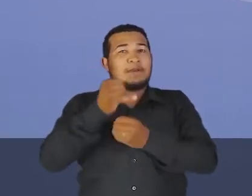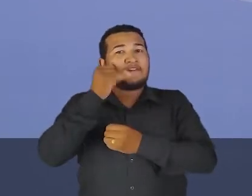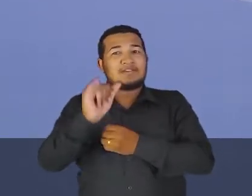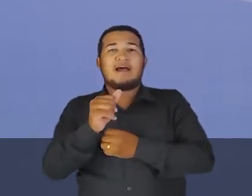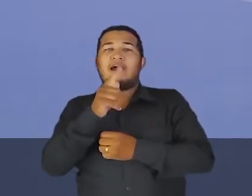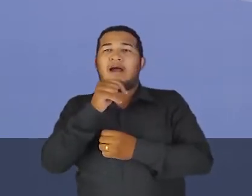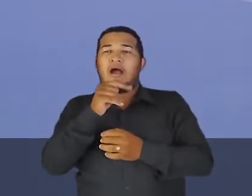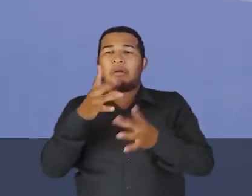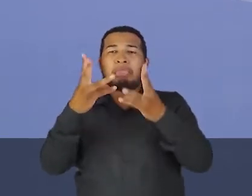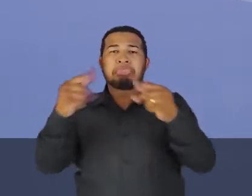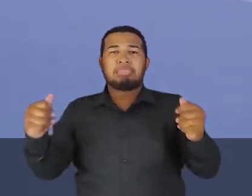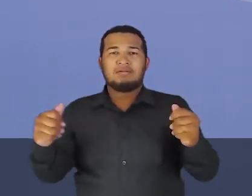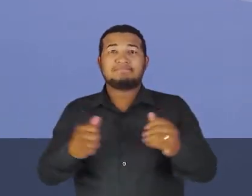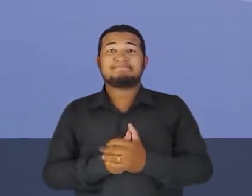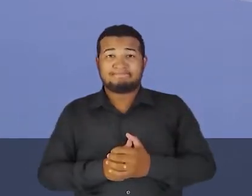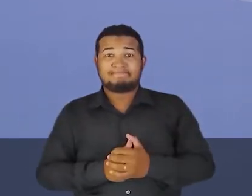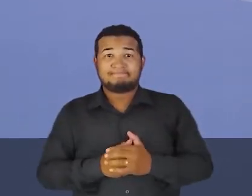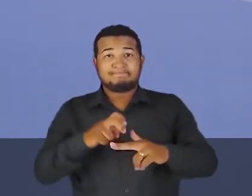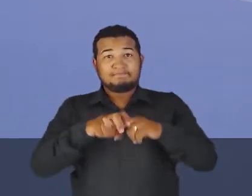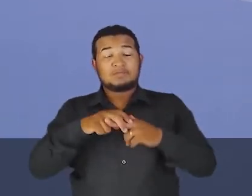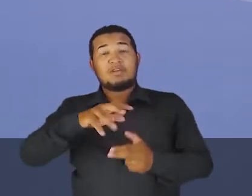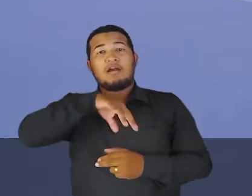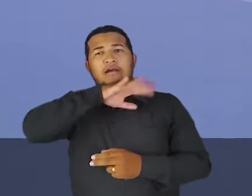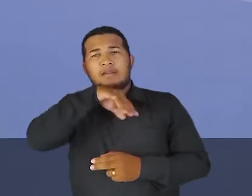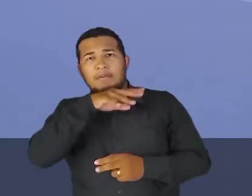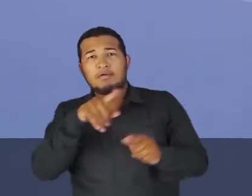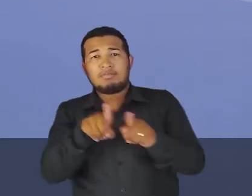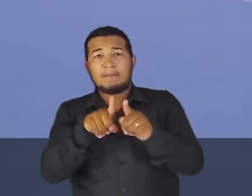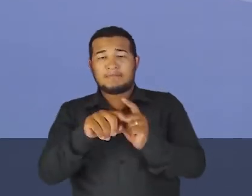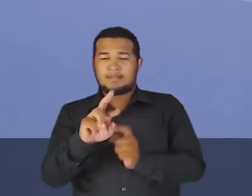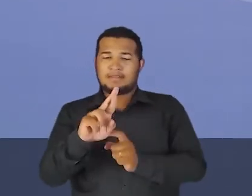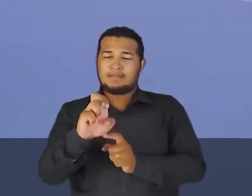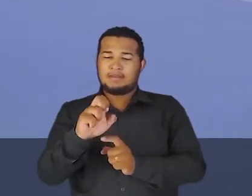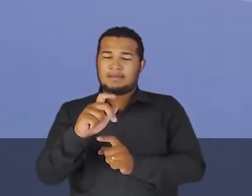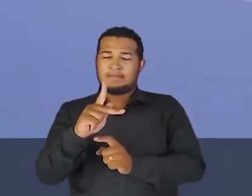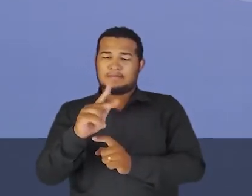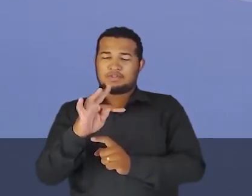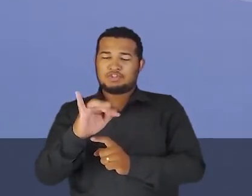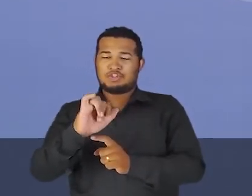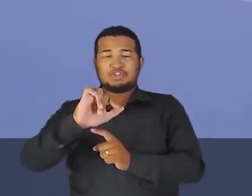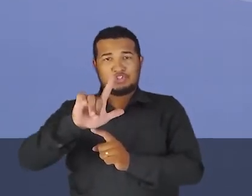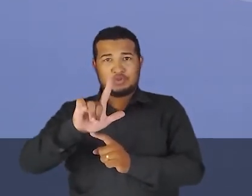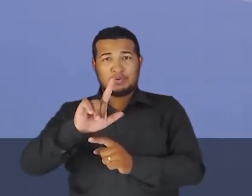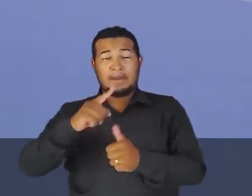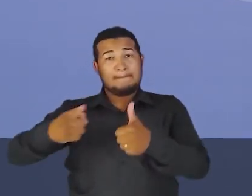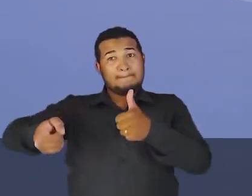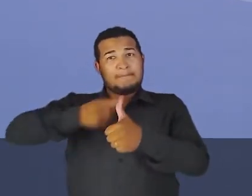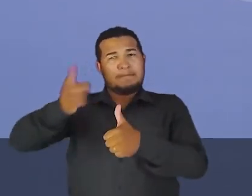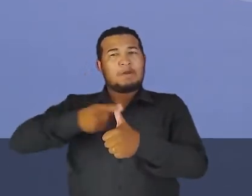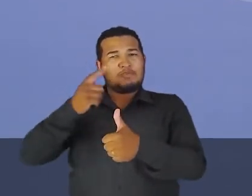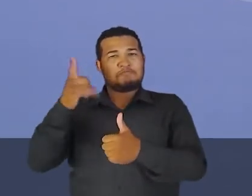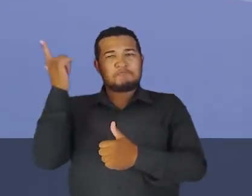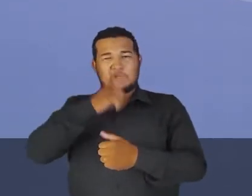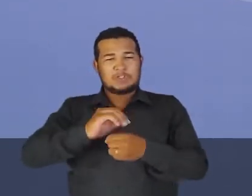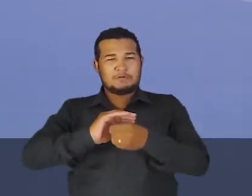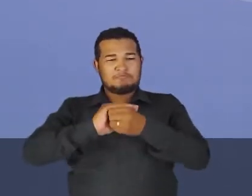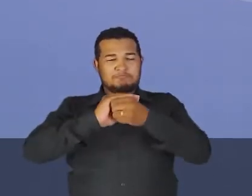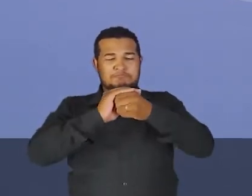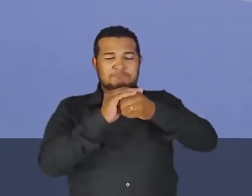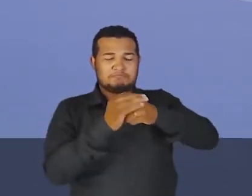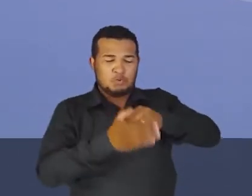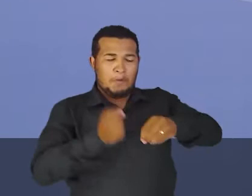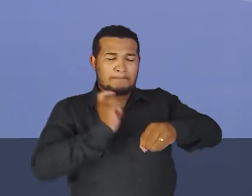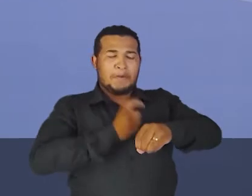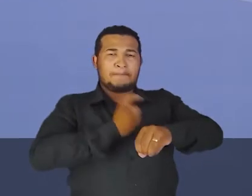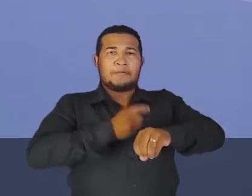água, ok? Então os animais, os répteis no caso, que são os primeiros animais a desenvolverem essa casca rígida, que você conhece quando come